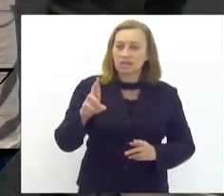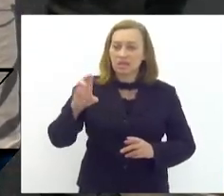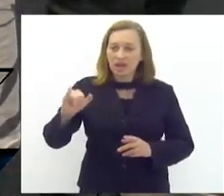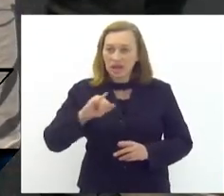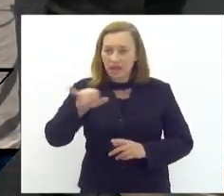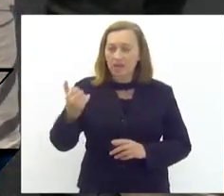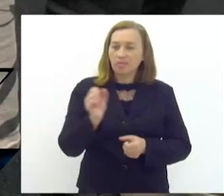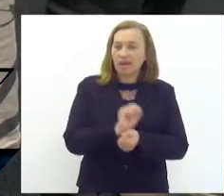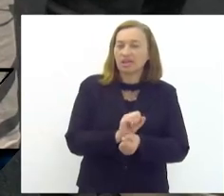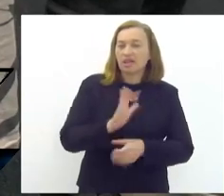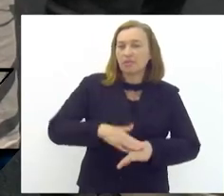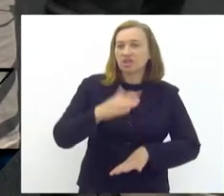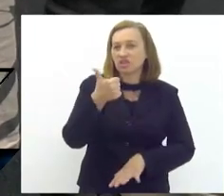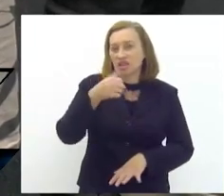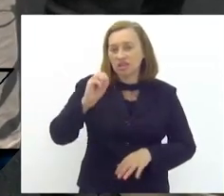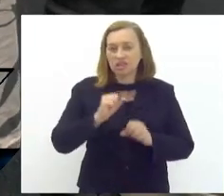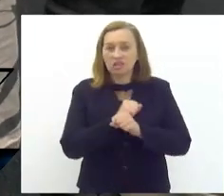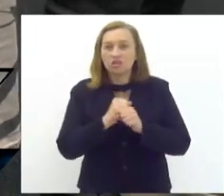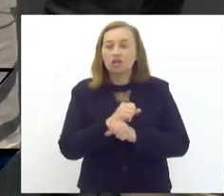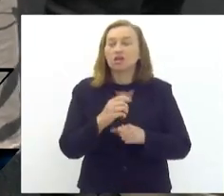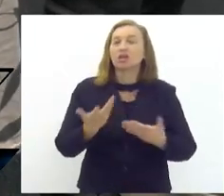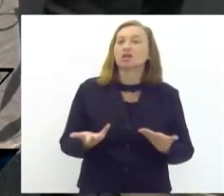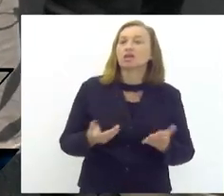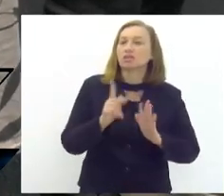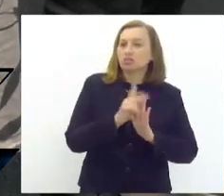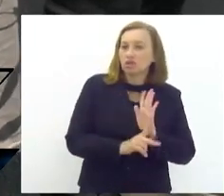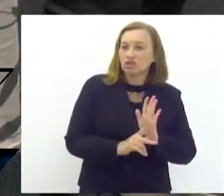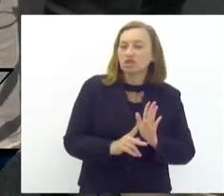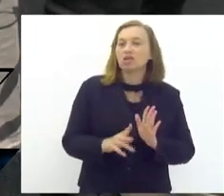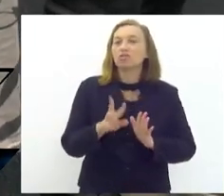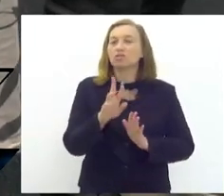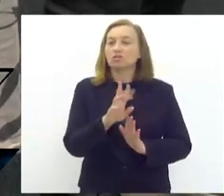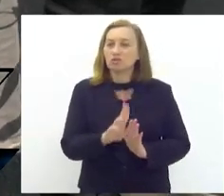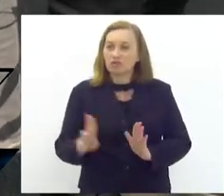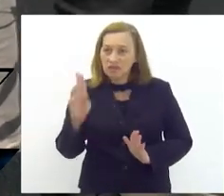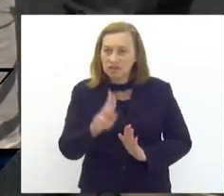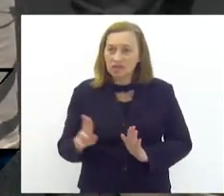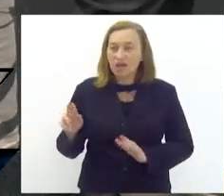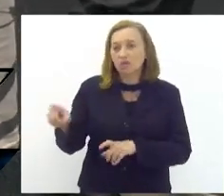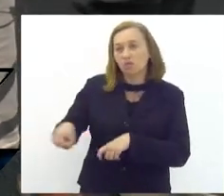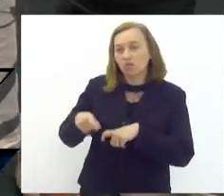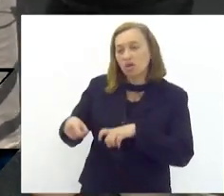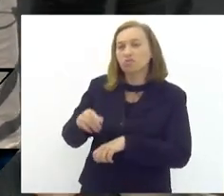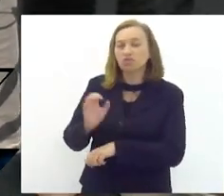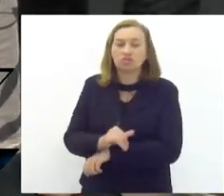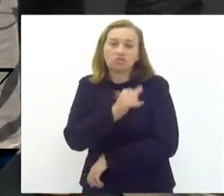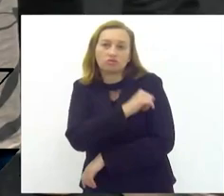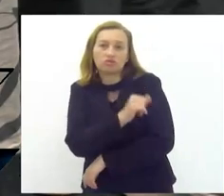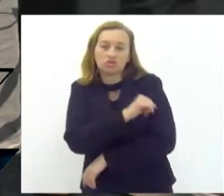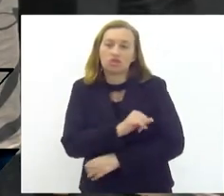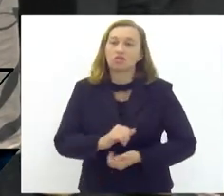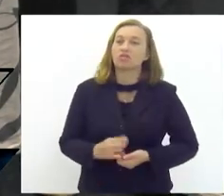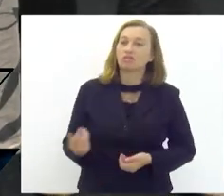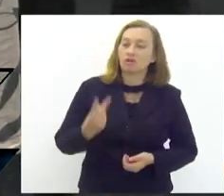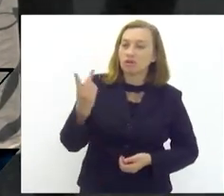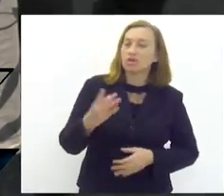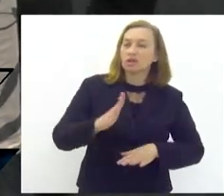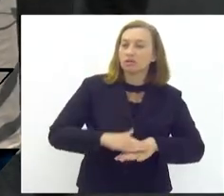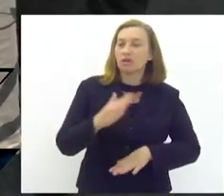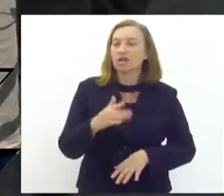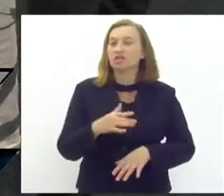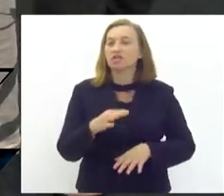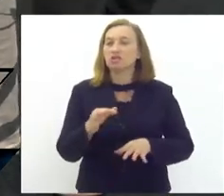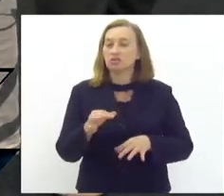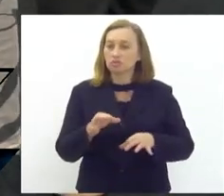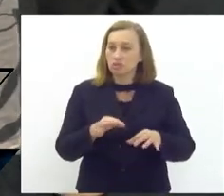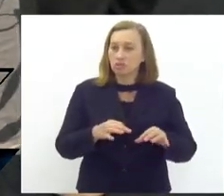mais de dez anos então eu espero que esse projeto da universidade rural do Rio de Janeiro continue tendo êxito e que mais profissionais estejam